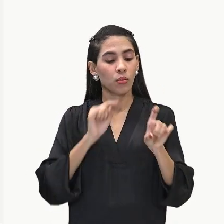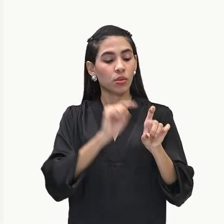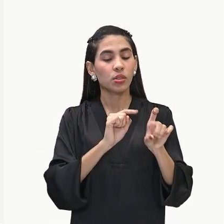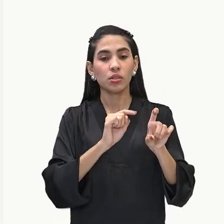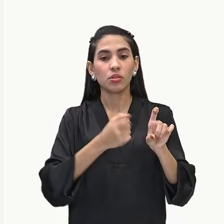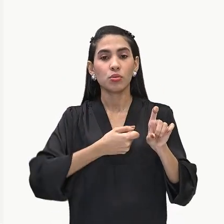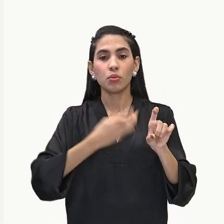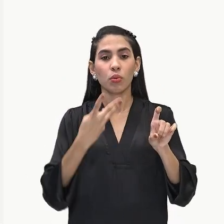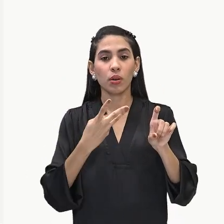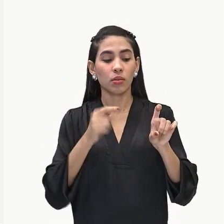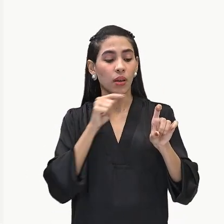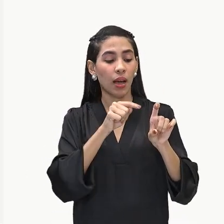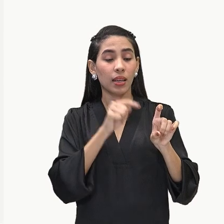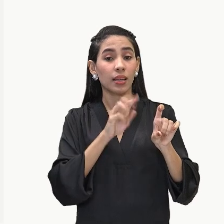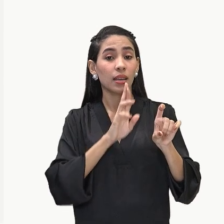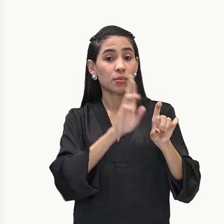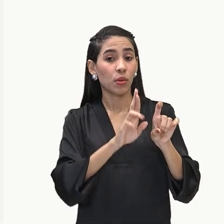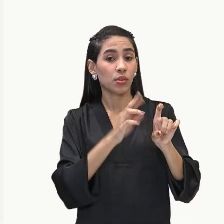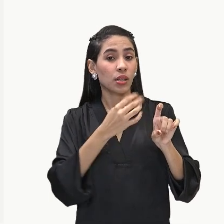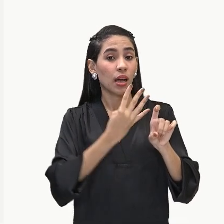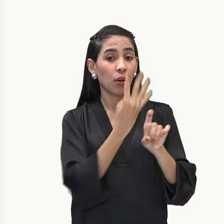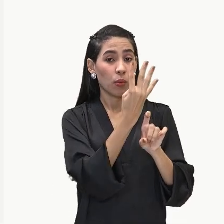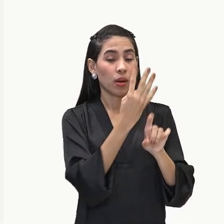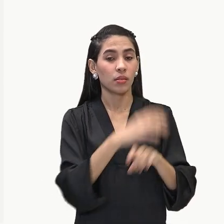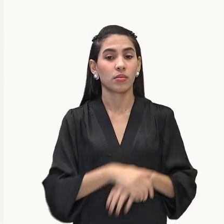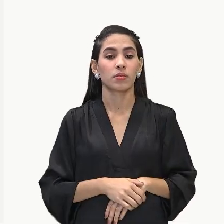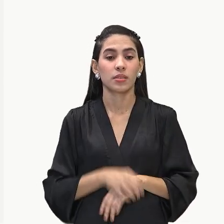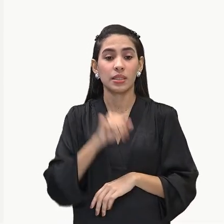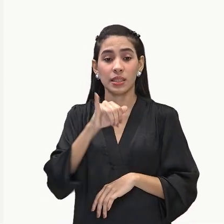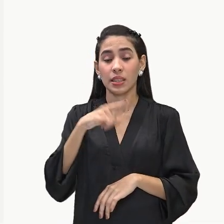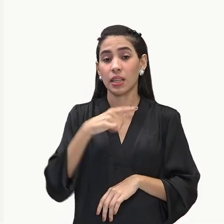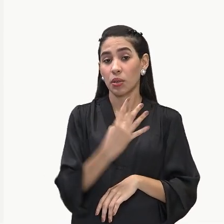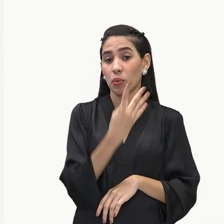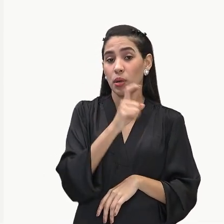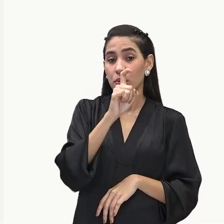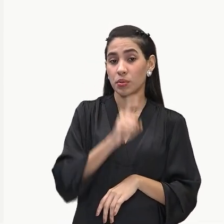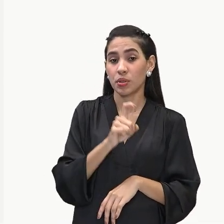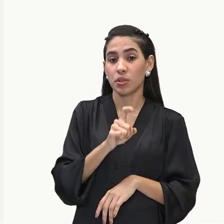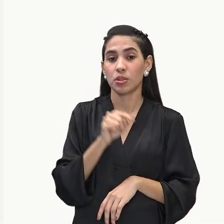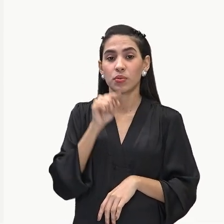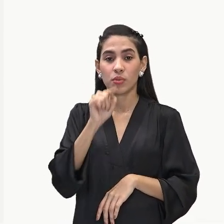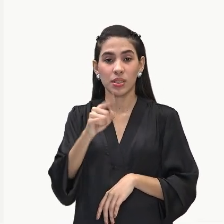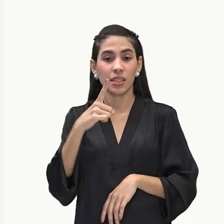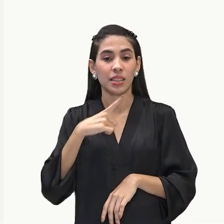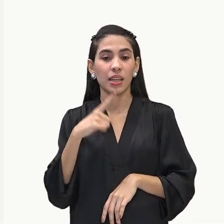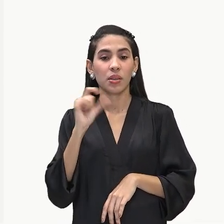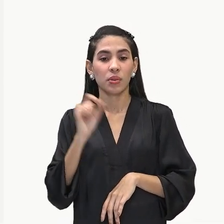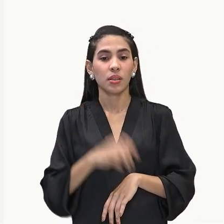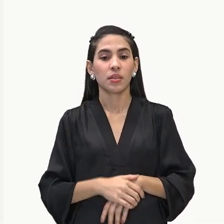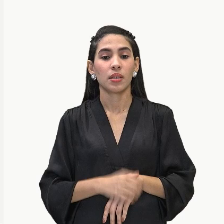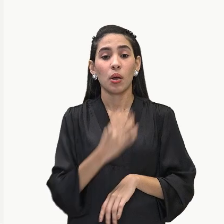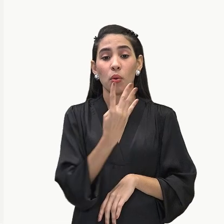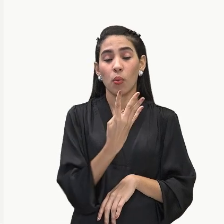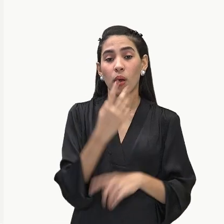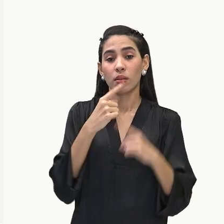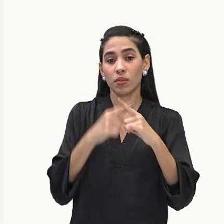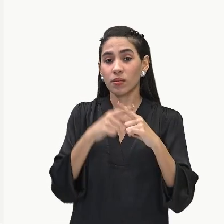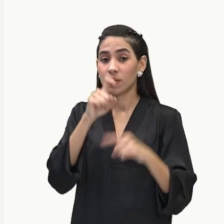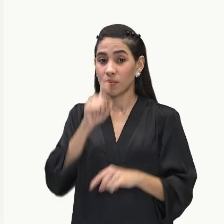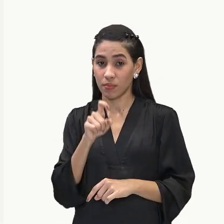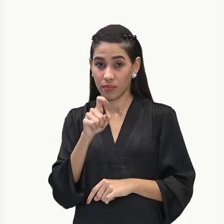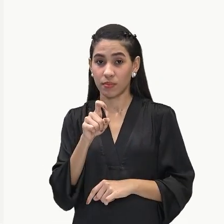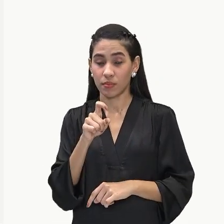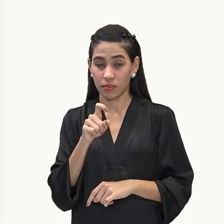quanto? 4. Então, se eu tenho 4x, eu tenho nada mais, nada menos que 4